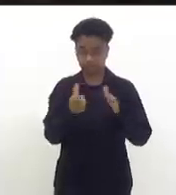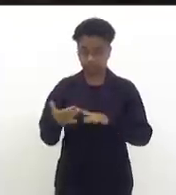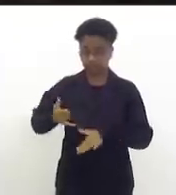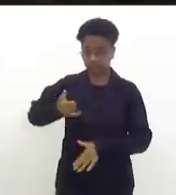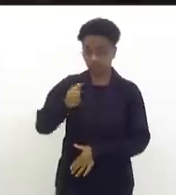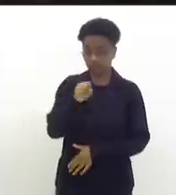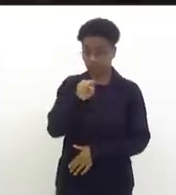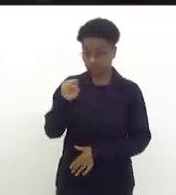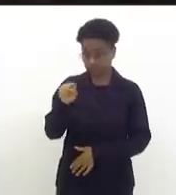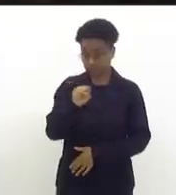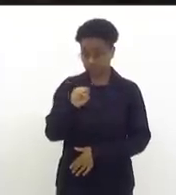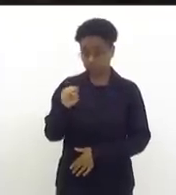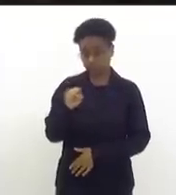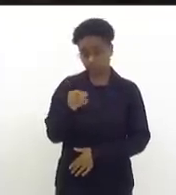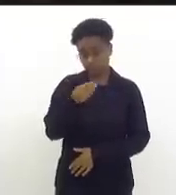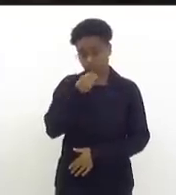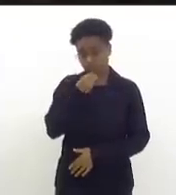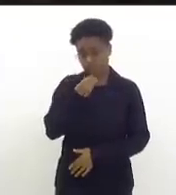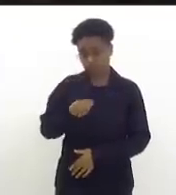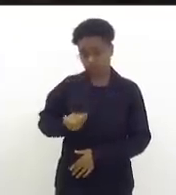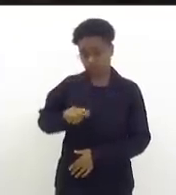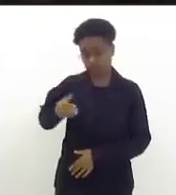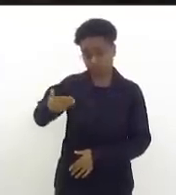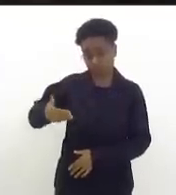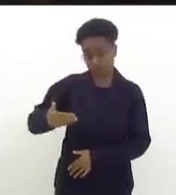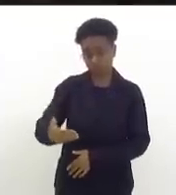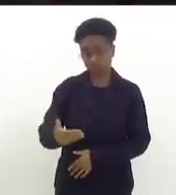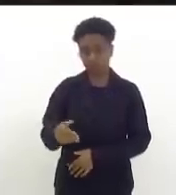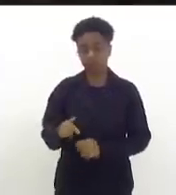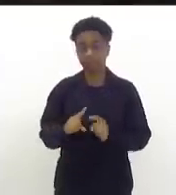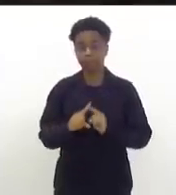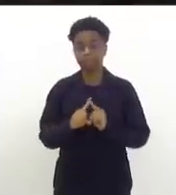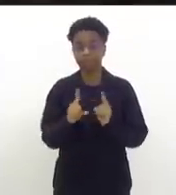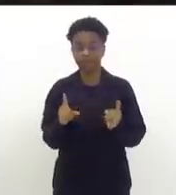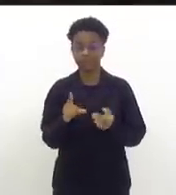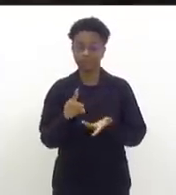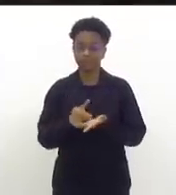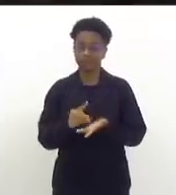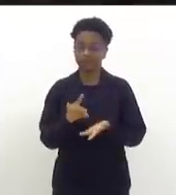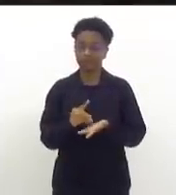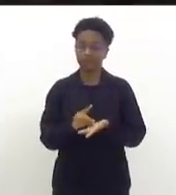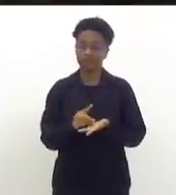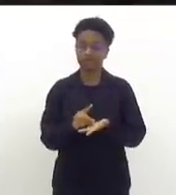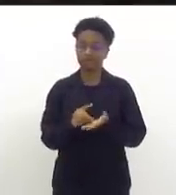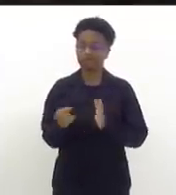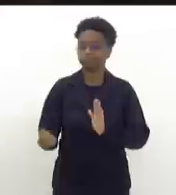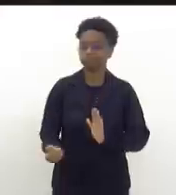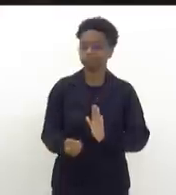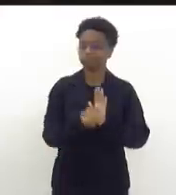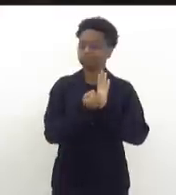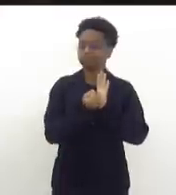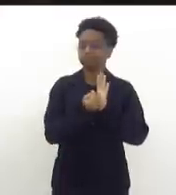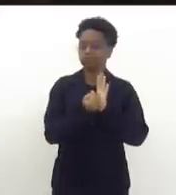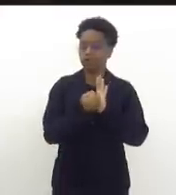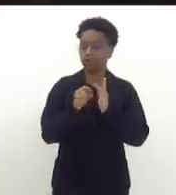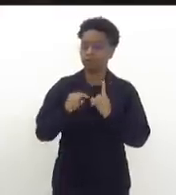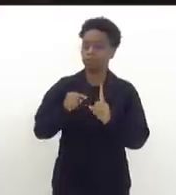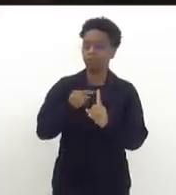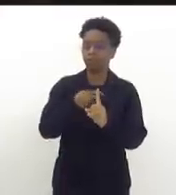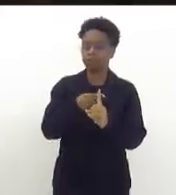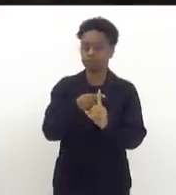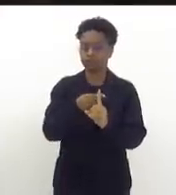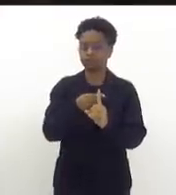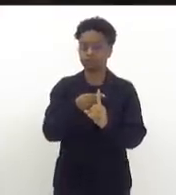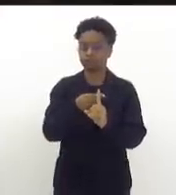e poderia viver mais deixa de fato um legado muito positivo